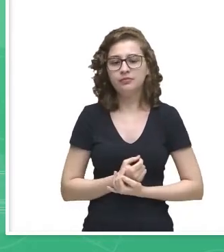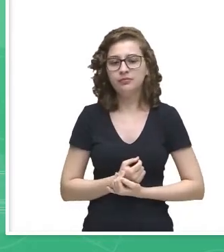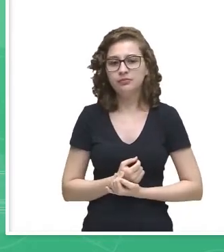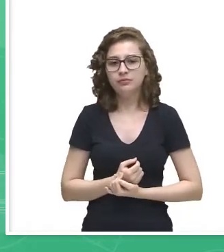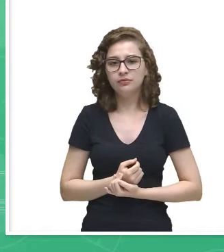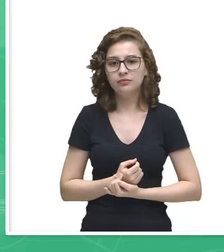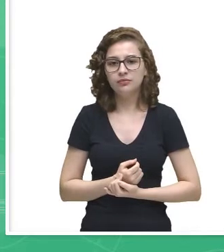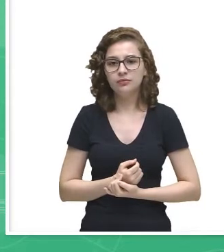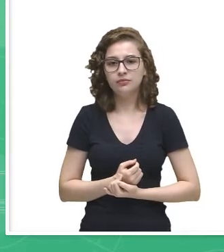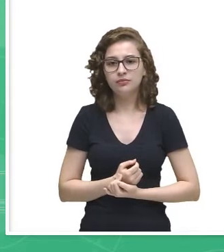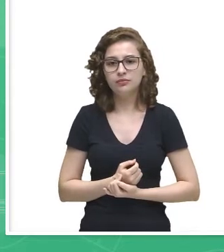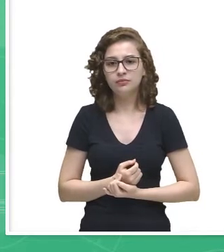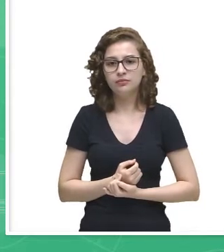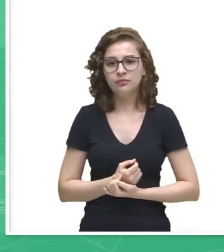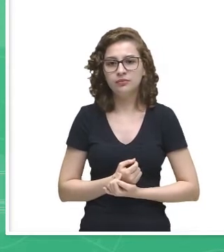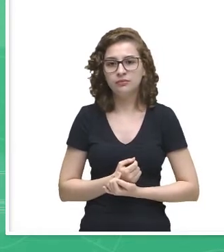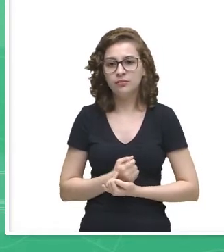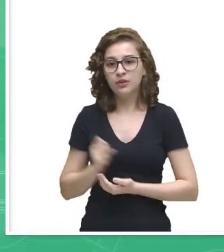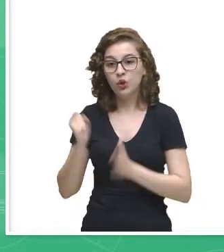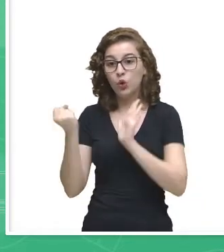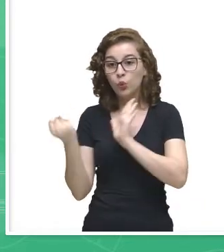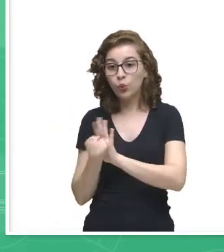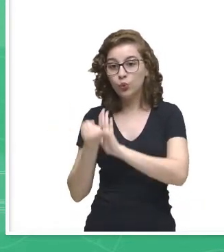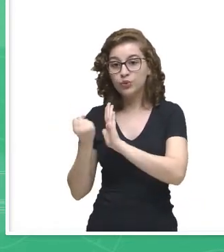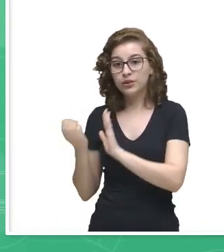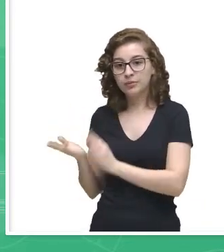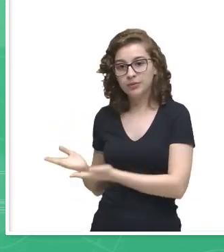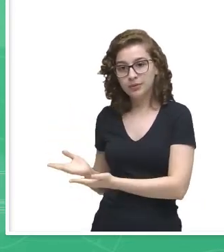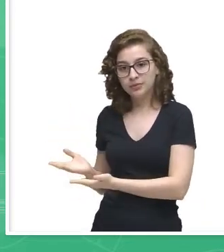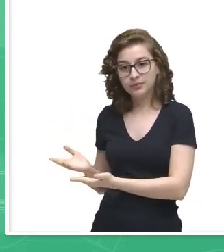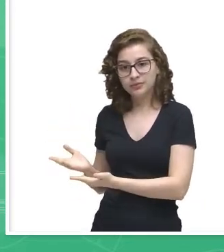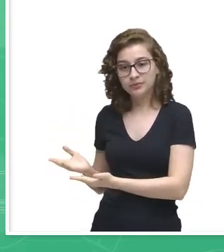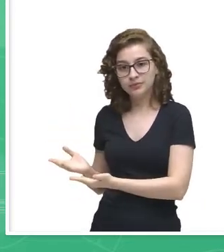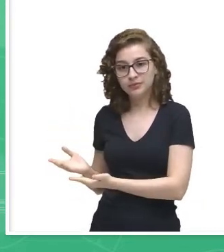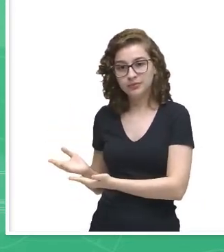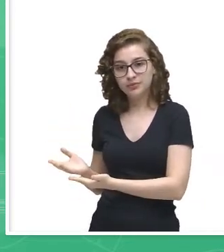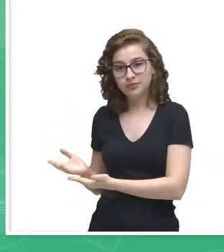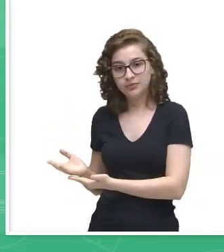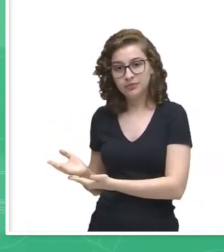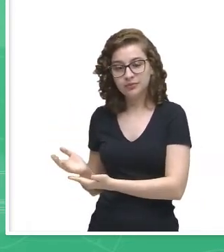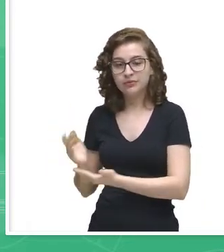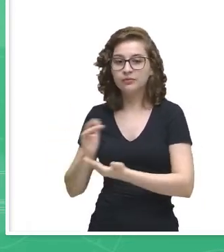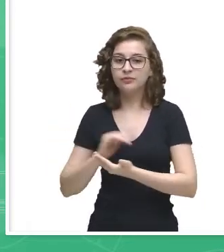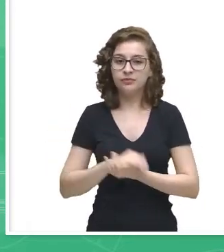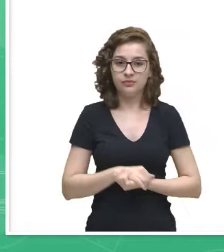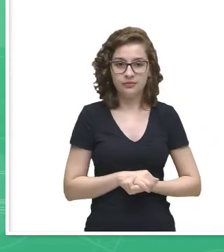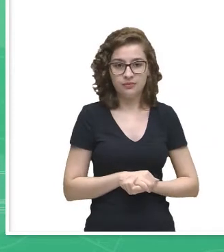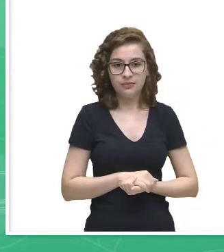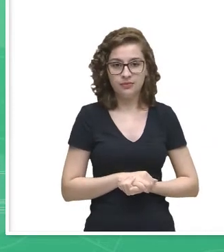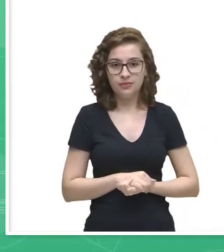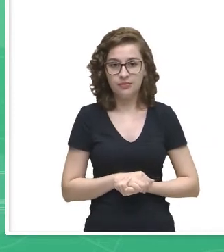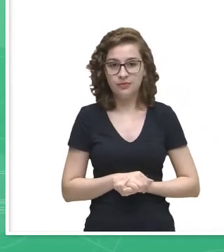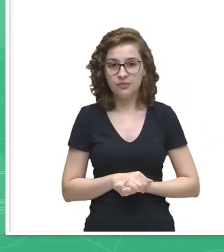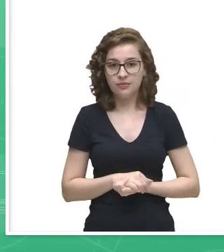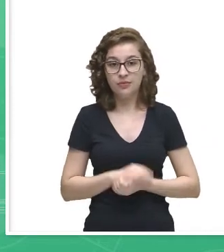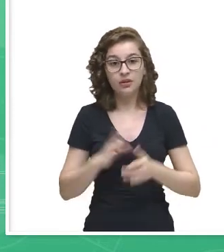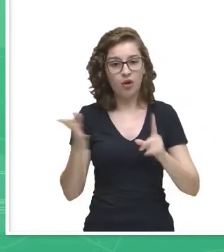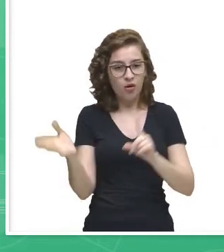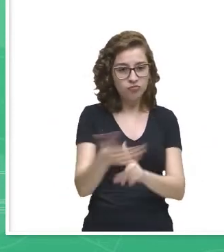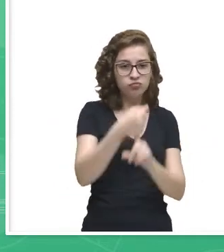o símbolo do fascismo que aparece logo abaixo da imagem do Benito Mussolini, da representação do Benito Mussolini. O fascismo, ele